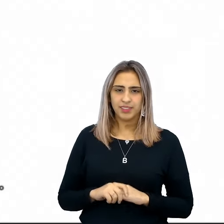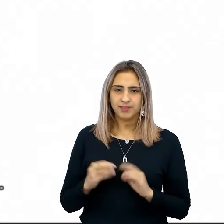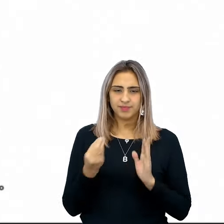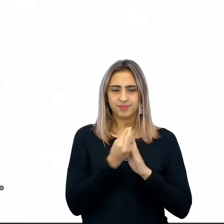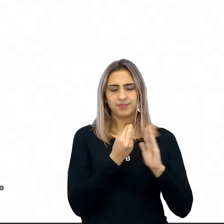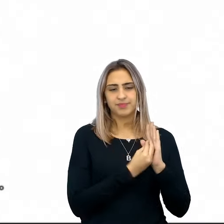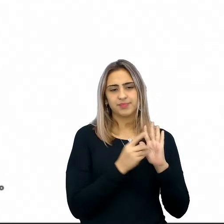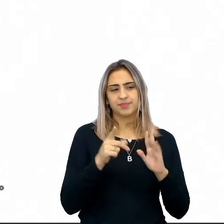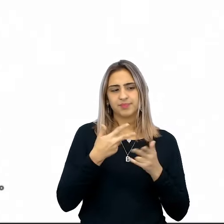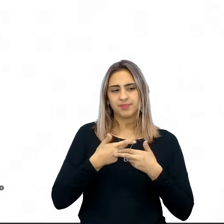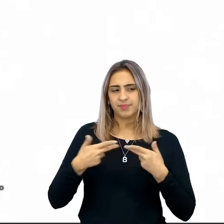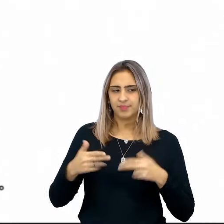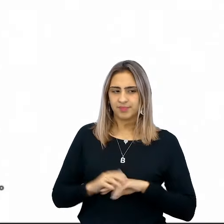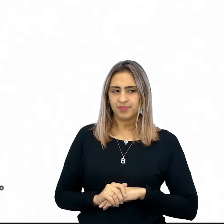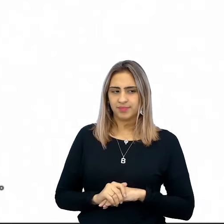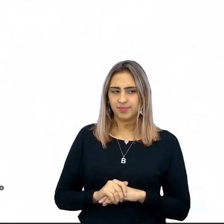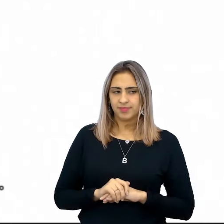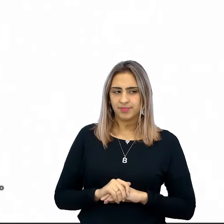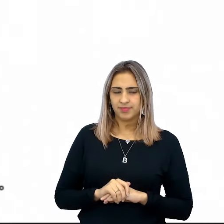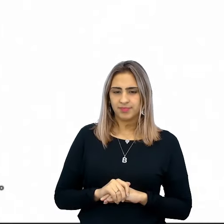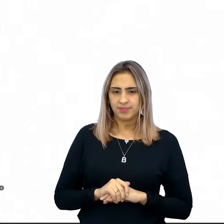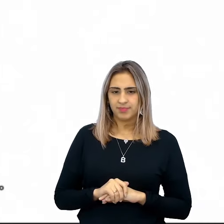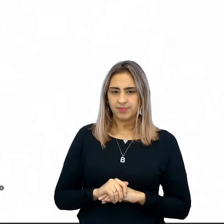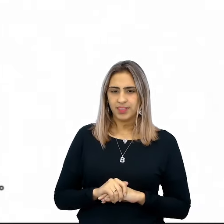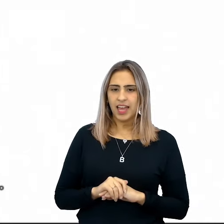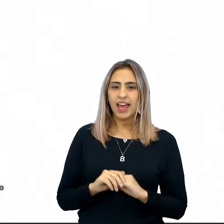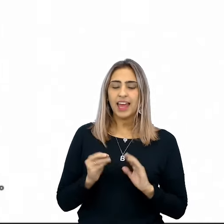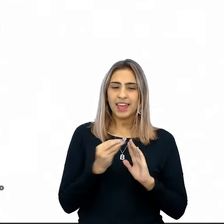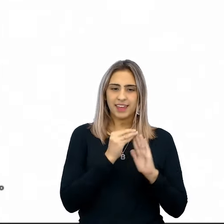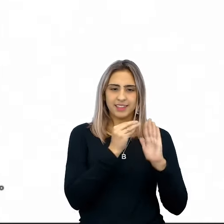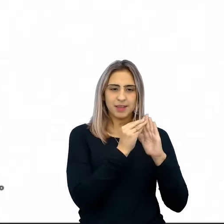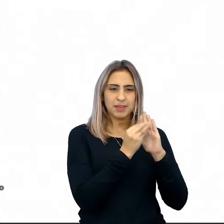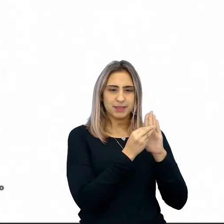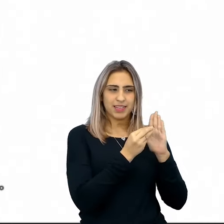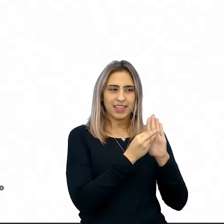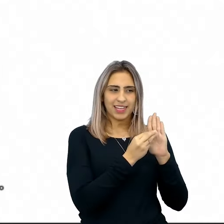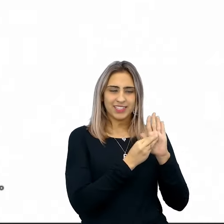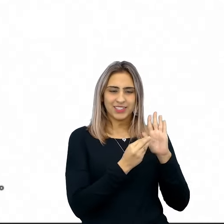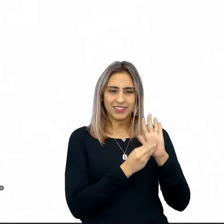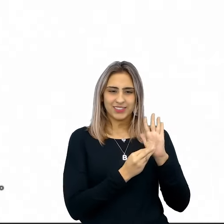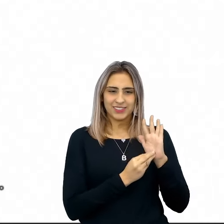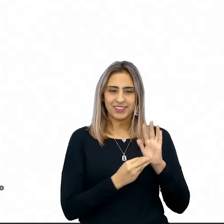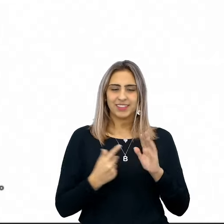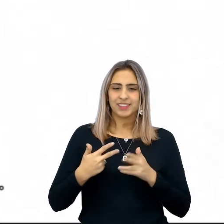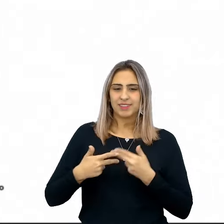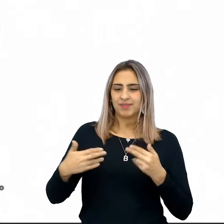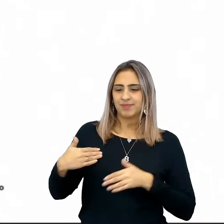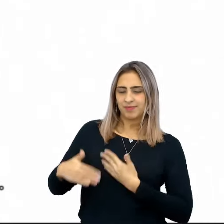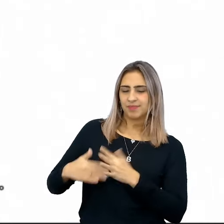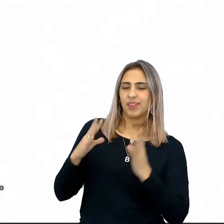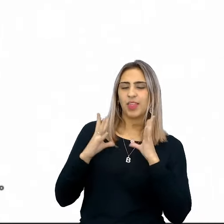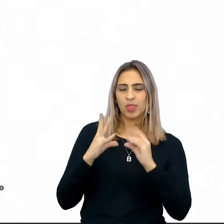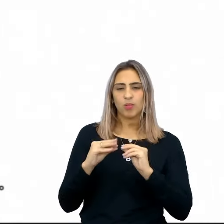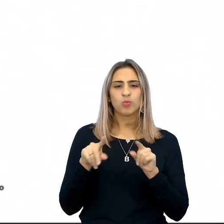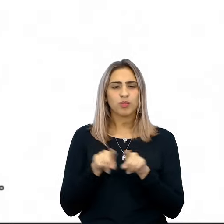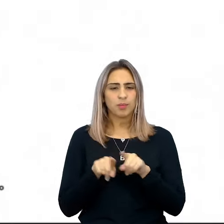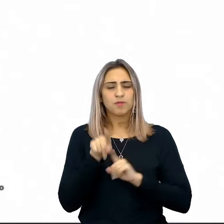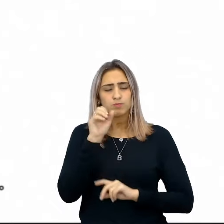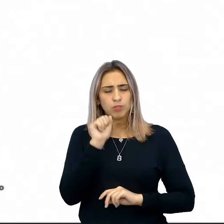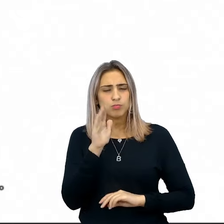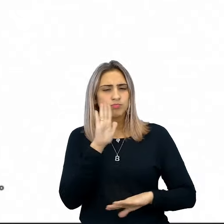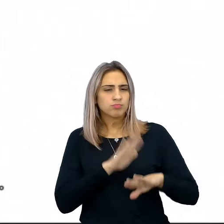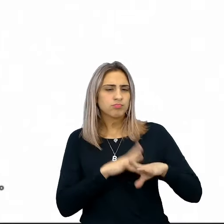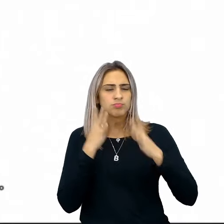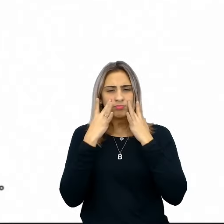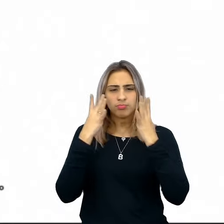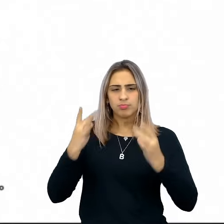significados das operações de multiplicação. Então, para iniciar o trabalho, né, chamar atenção, você pode chamar atenção para